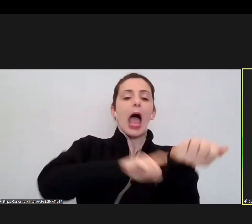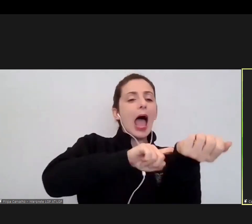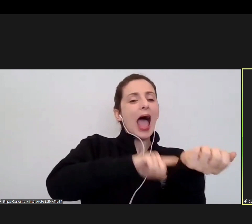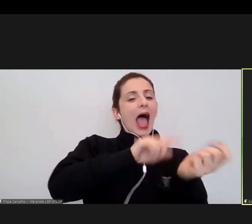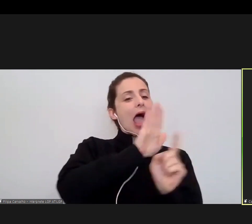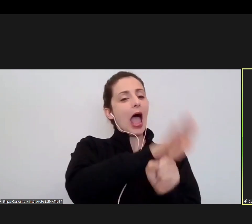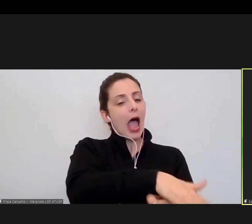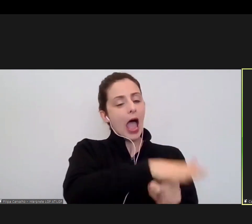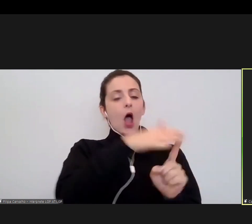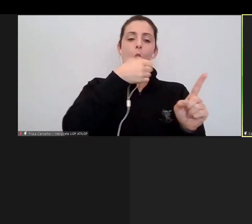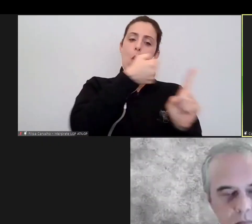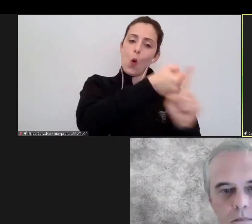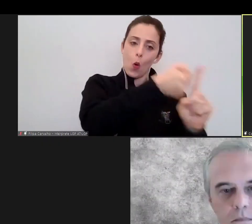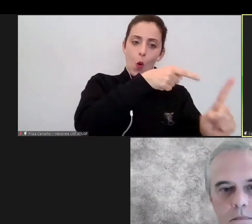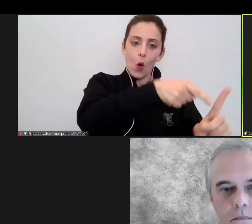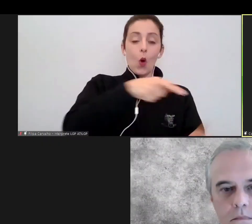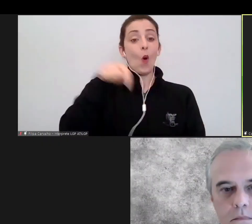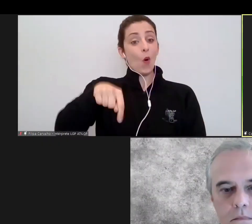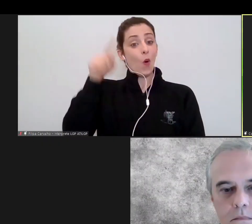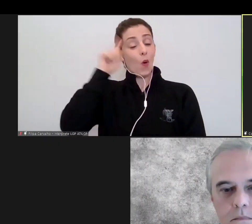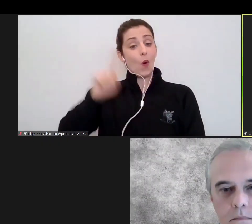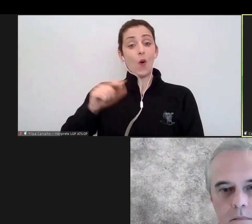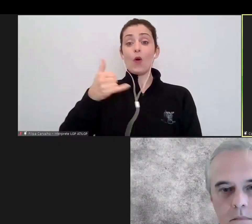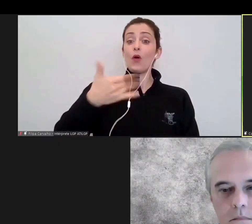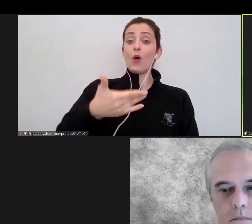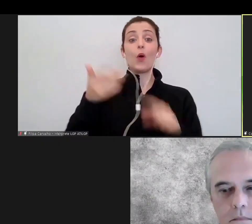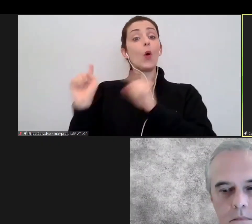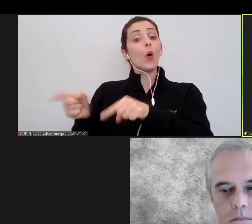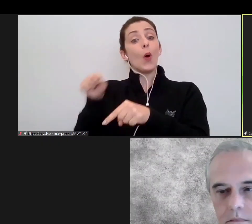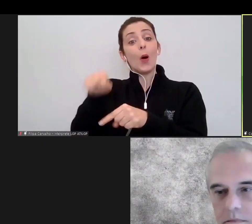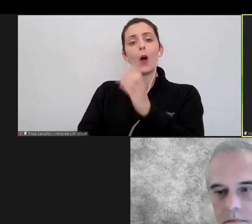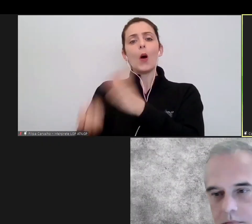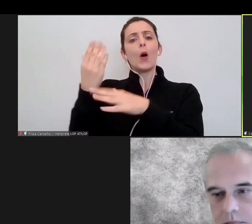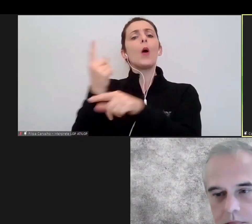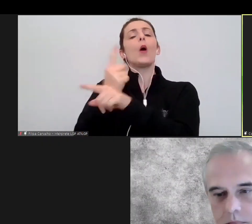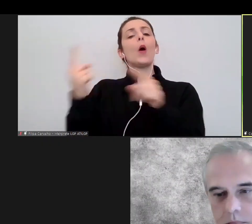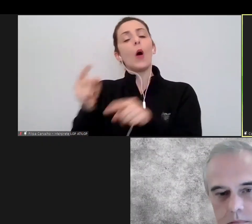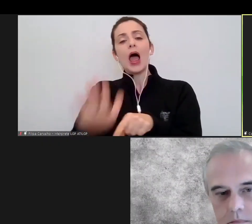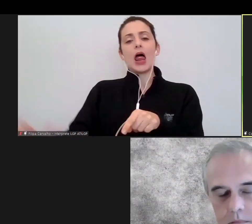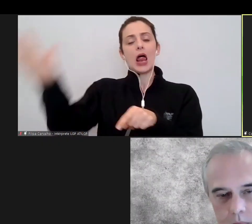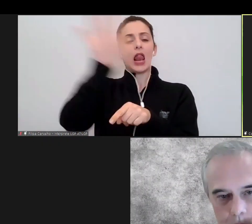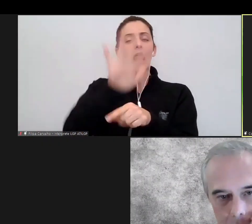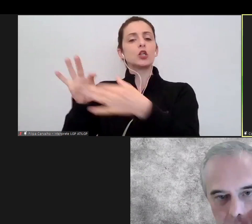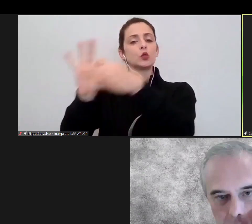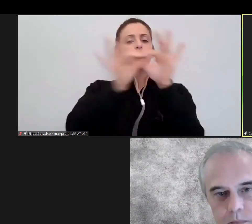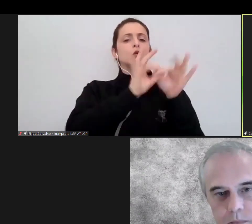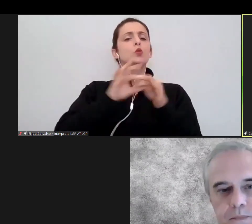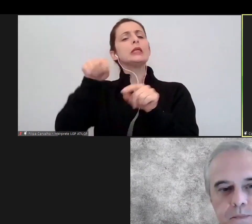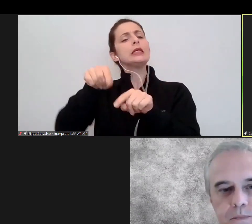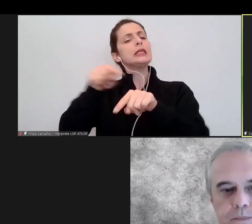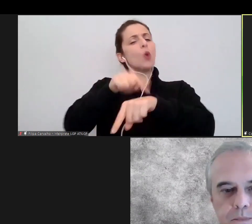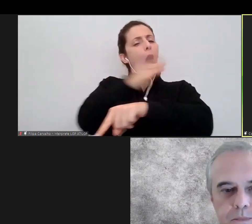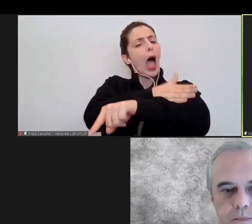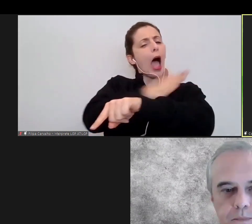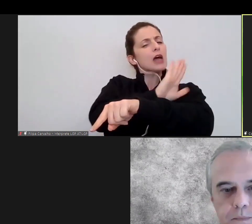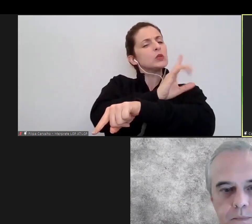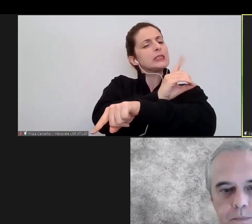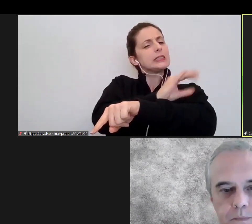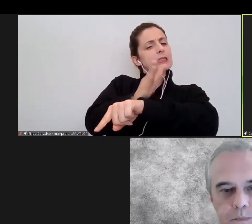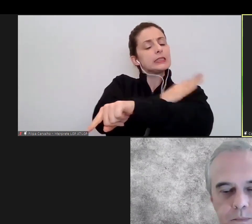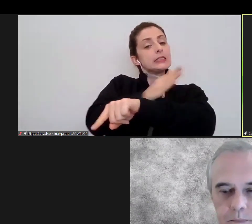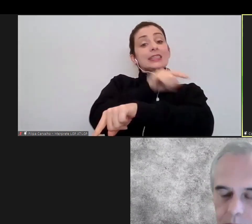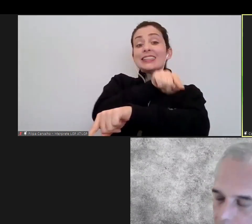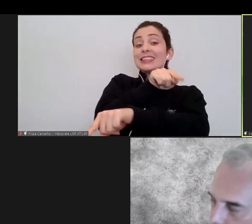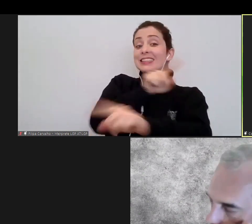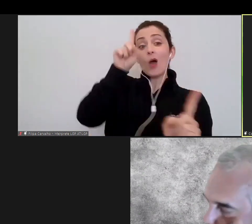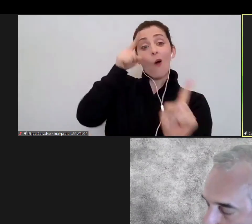começarmos, que este dia 21 de março foi instituído precisamente pelas Nações Unidas nos anos 60, no arranque dos anos 60, isto a